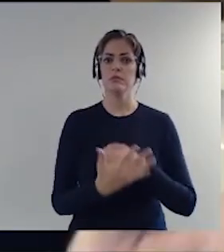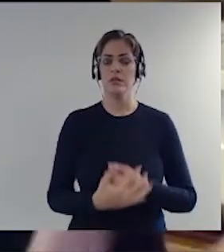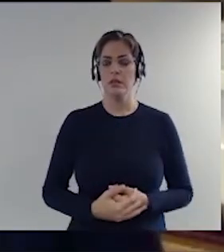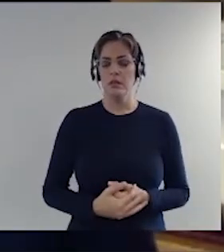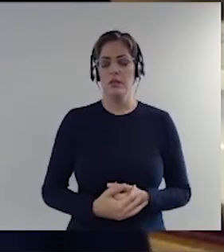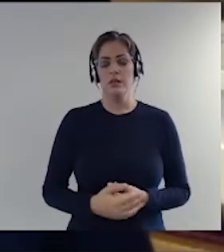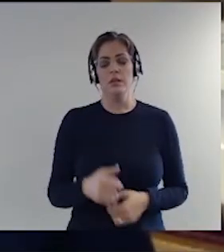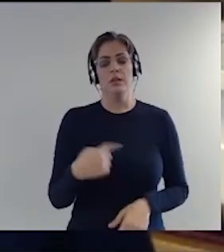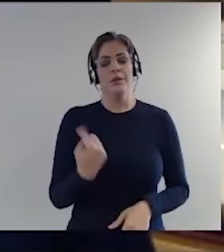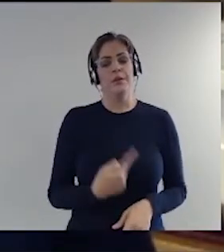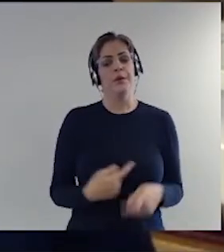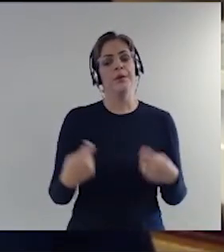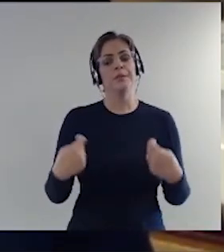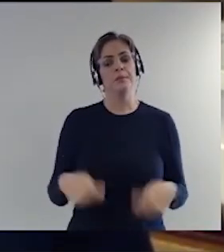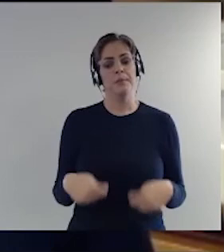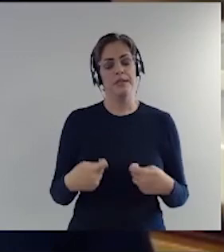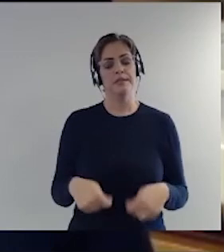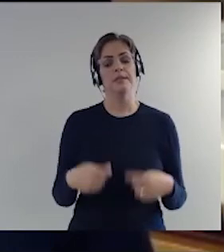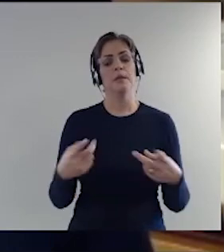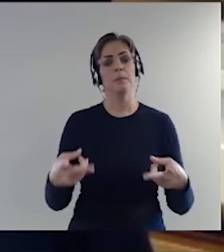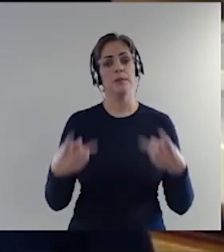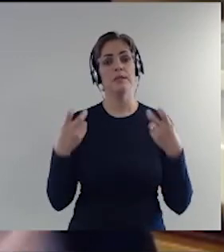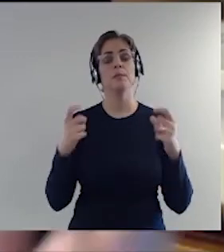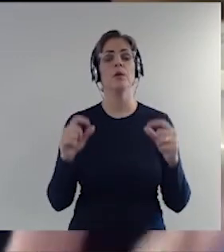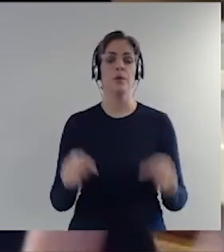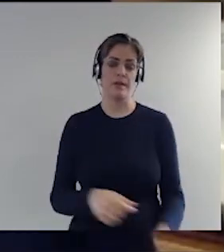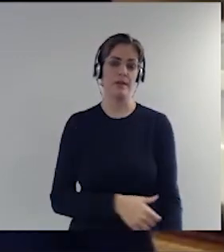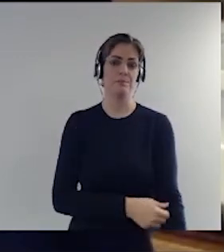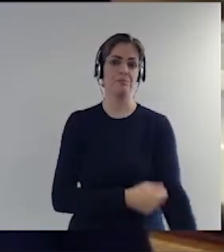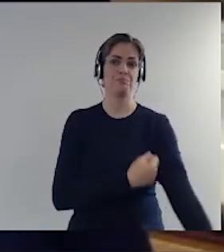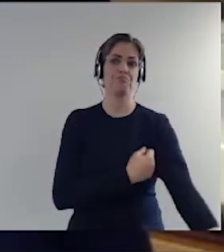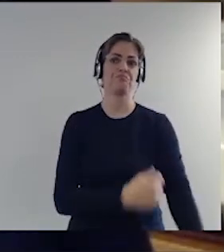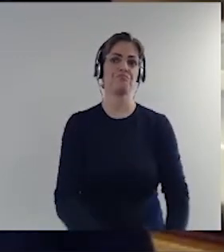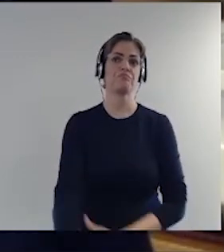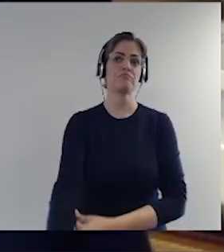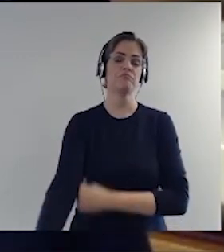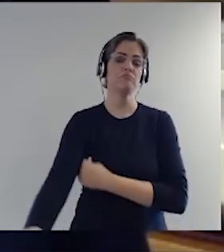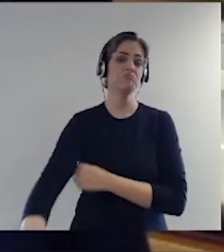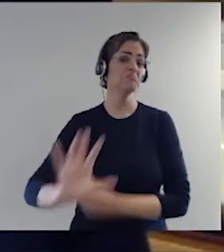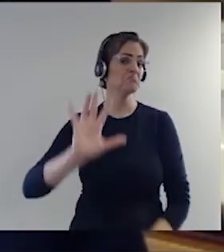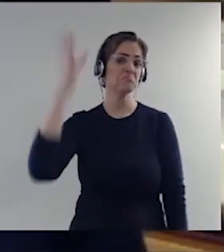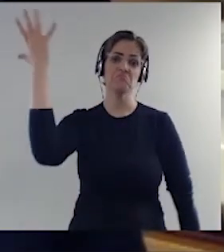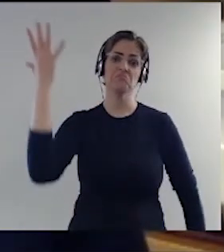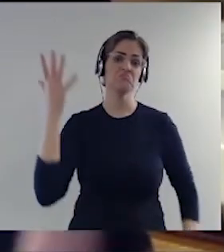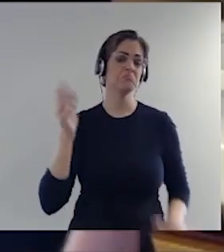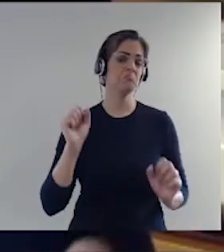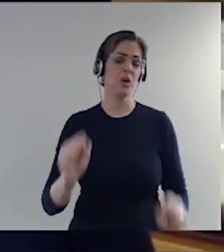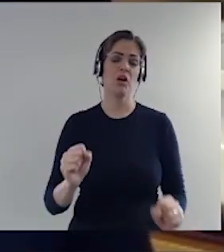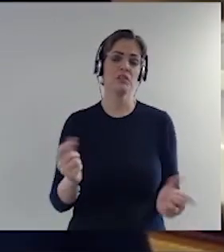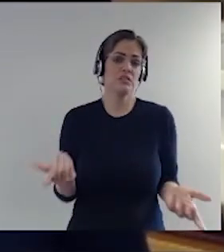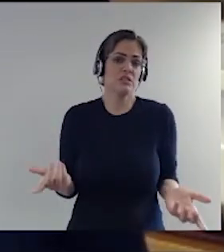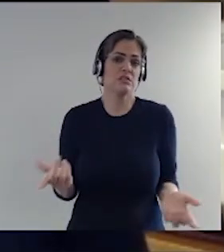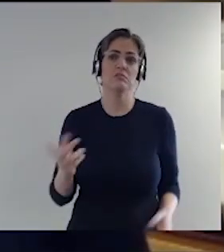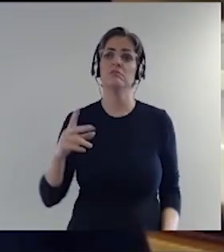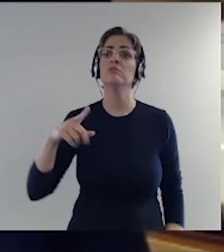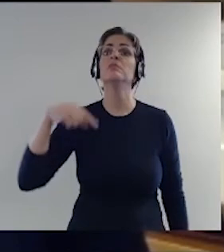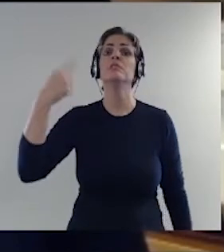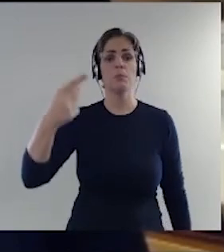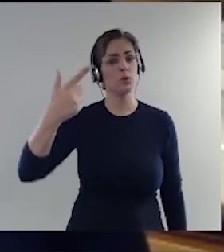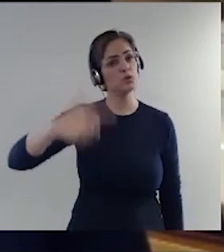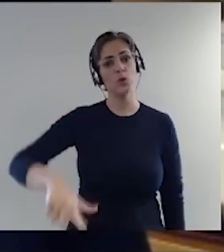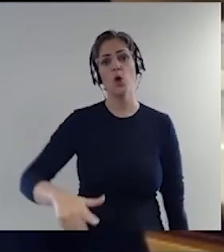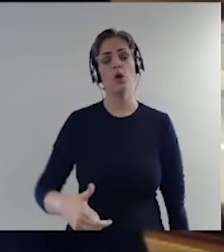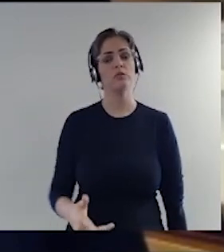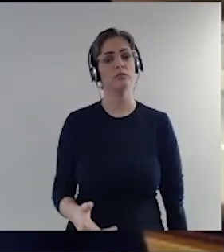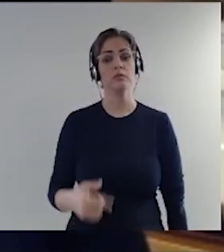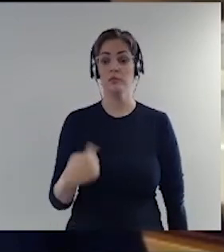que esses fenômenos existem e que eles continuarão existindo e que os nossos